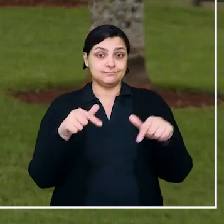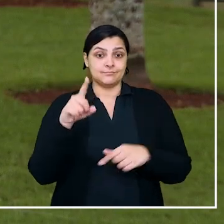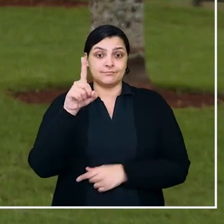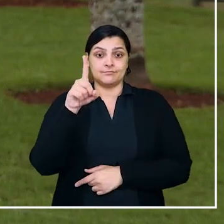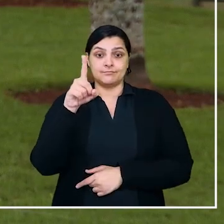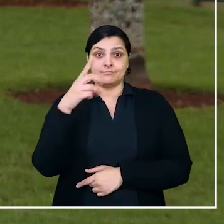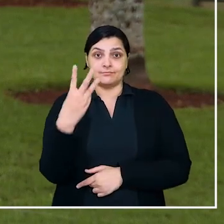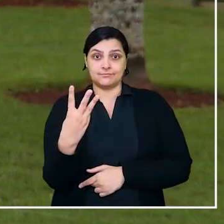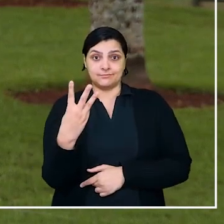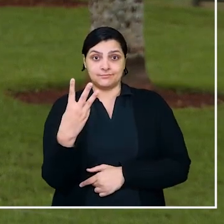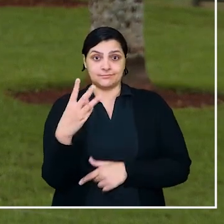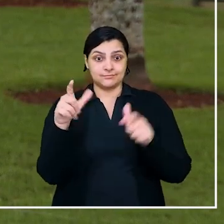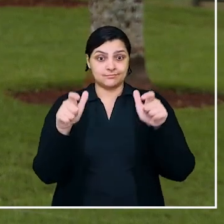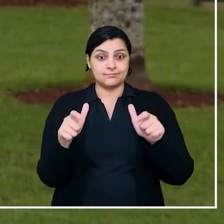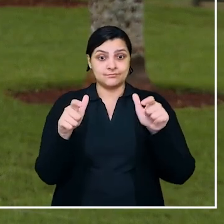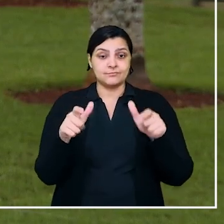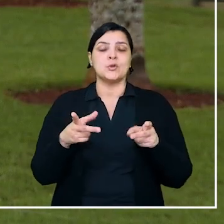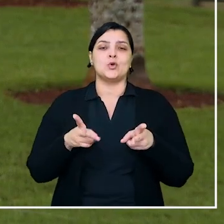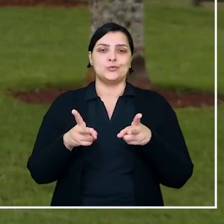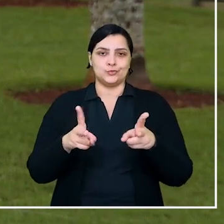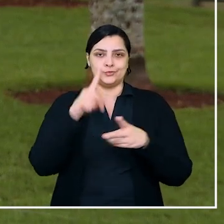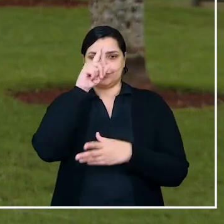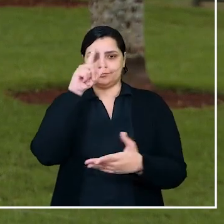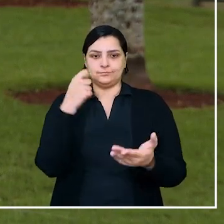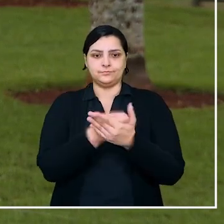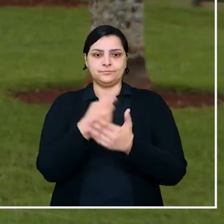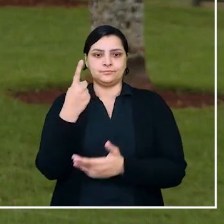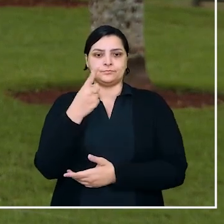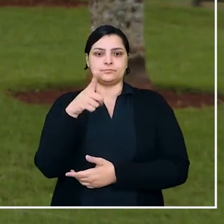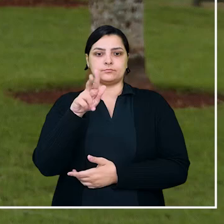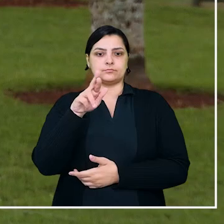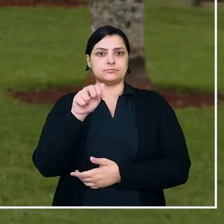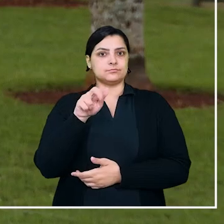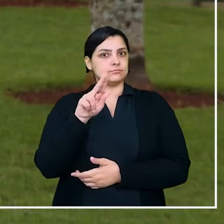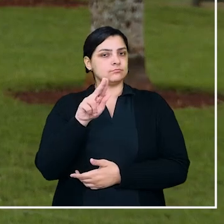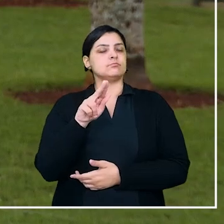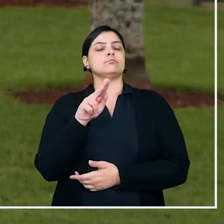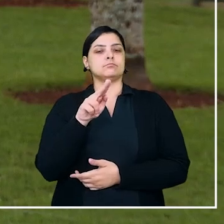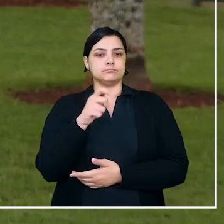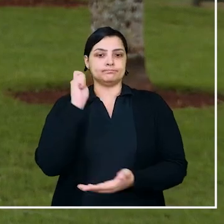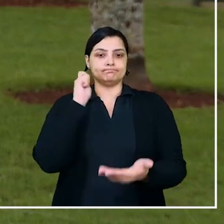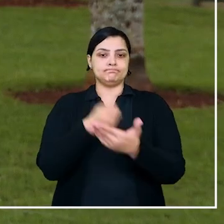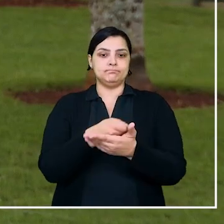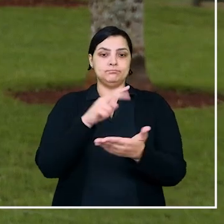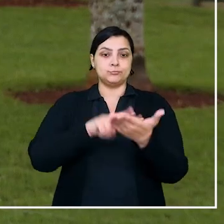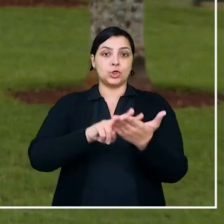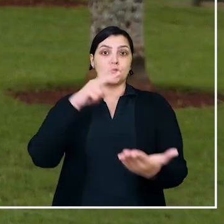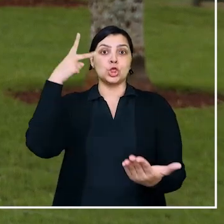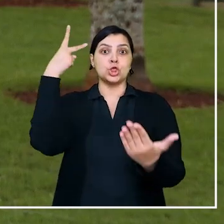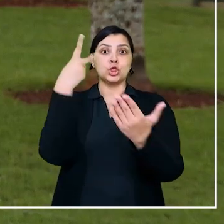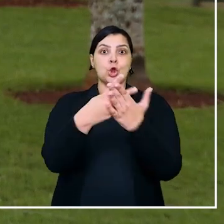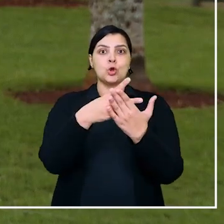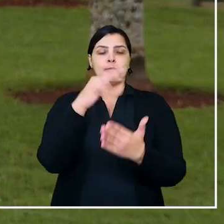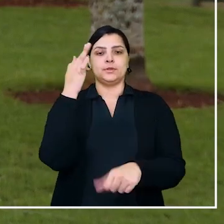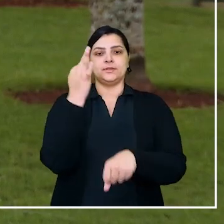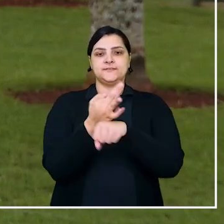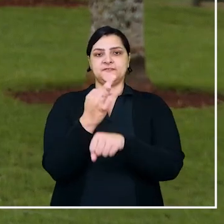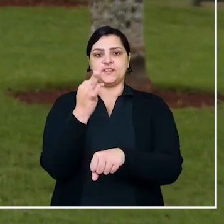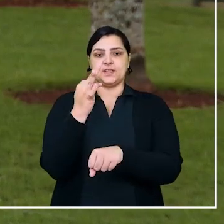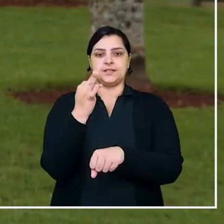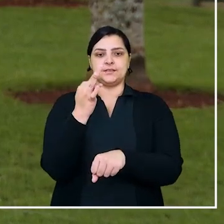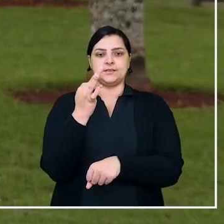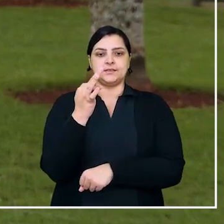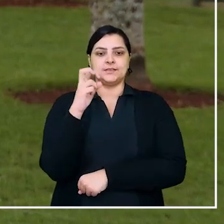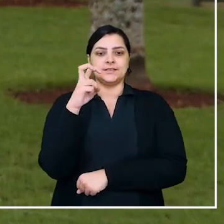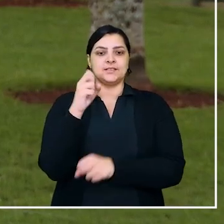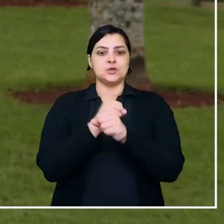da 13ª Região manteve a decisão de primeiro grau que determinou o pagamento em dobro das férias referentes